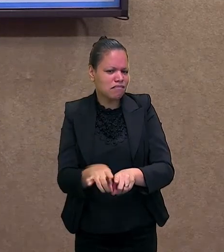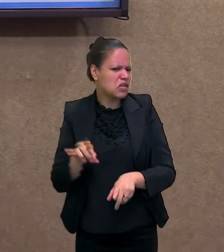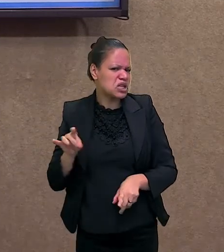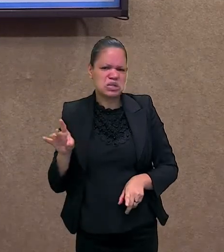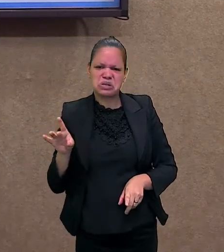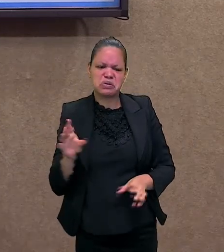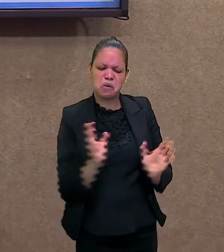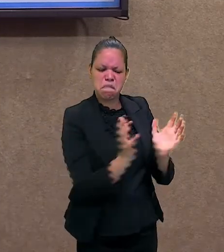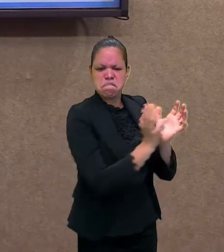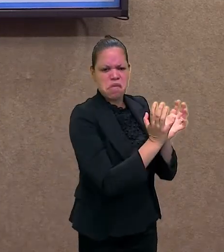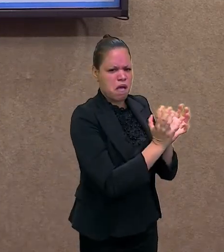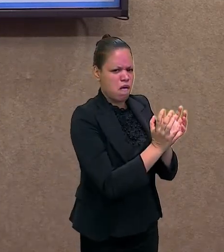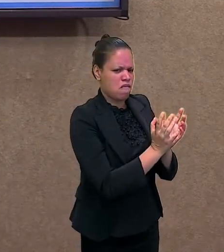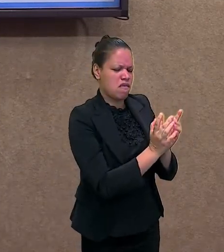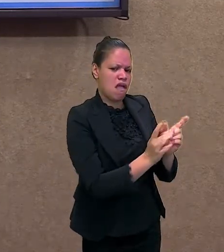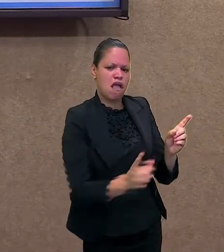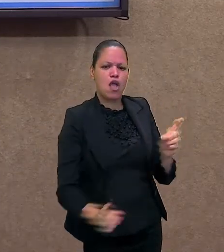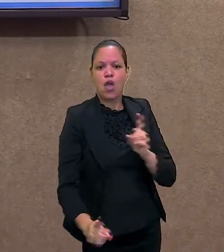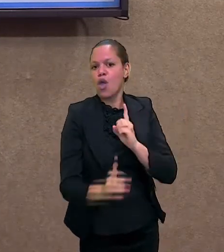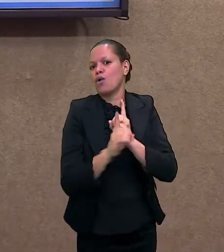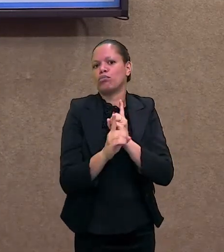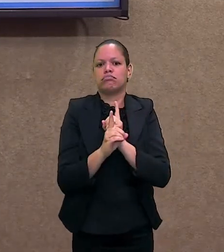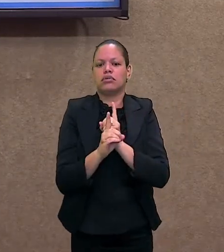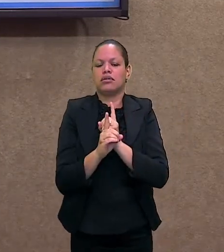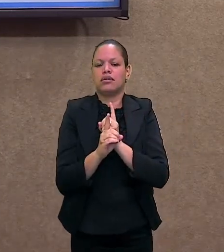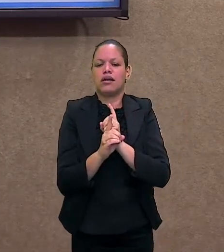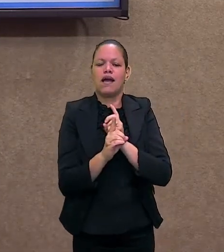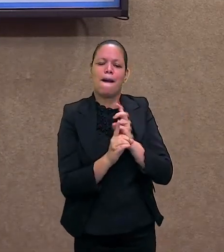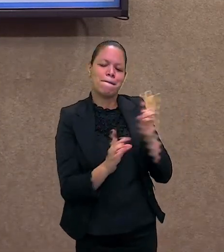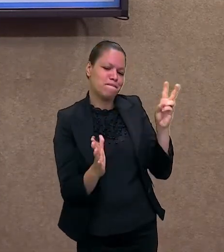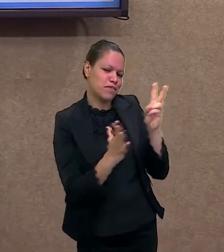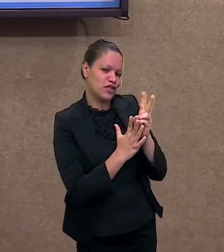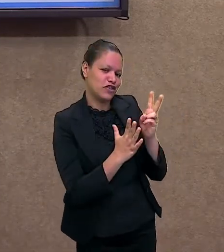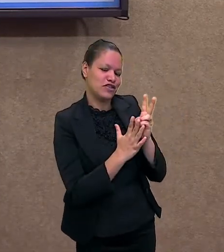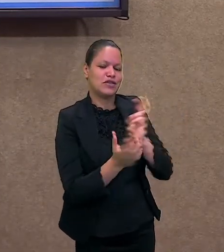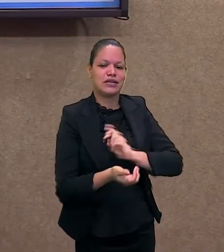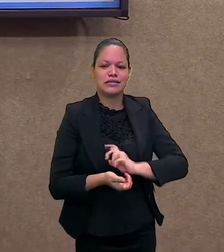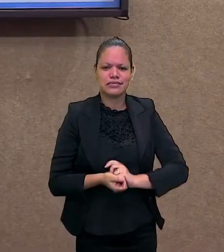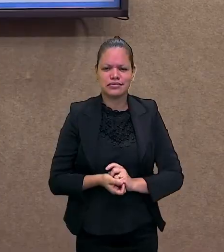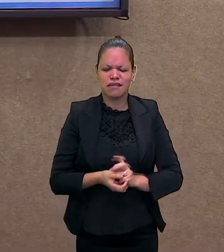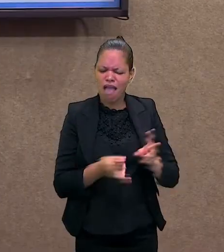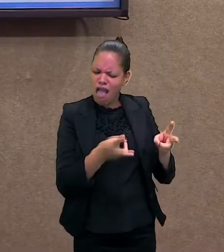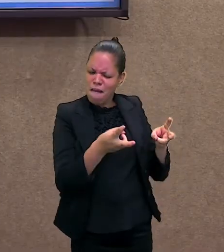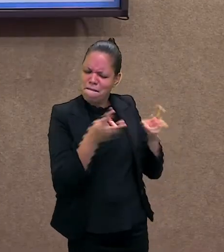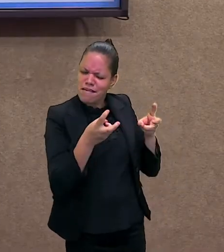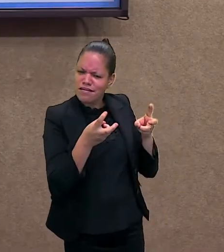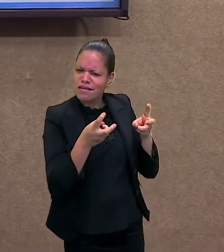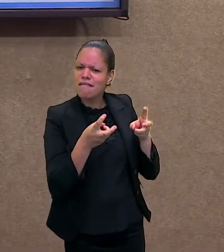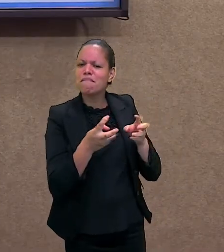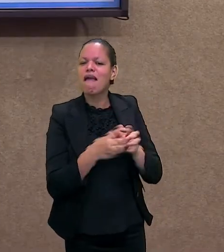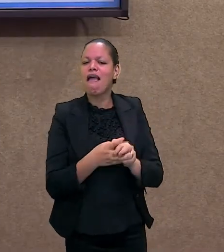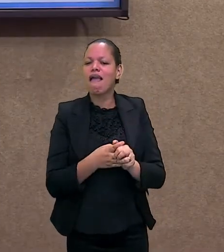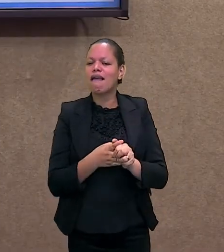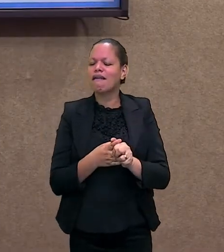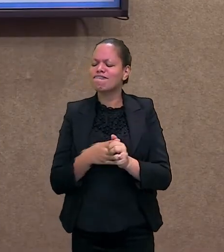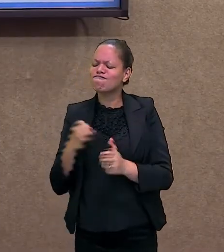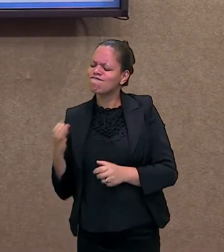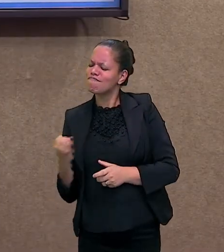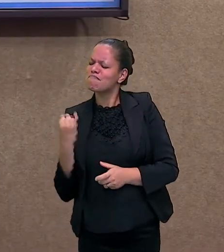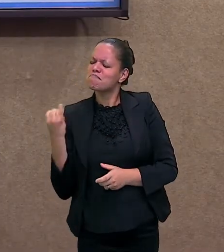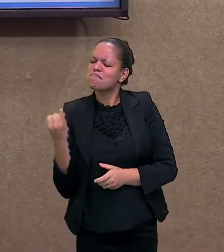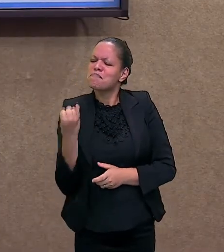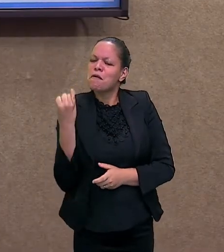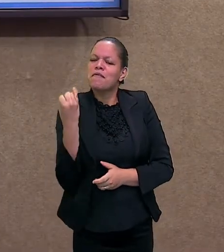nós encontramos os indígenas. Perceberam quanto é gostoso estudar sobre culturas diferentes